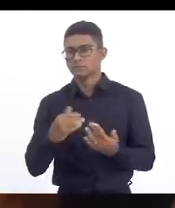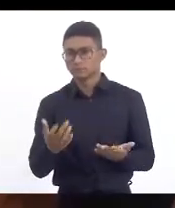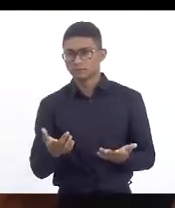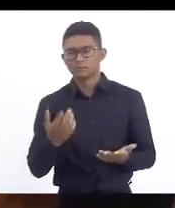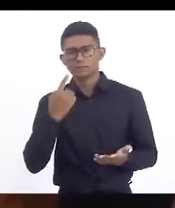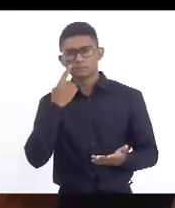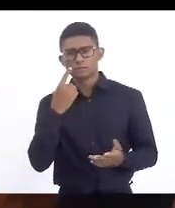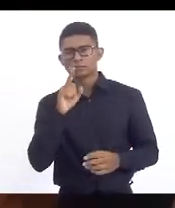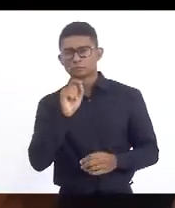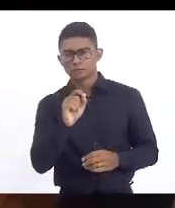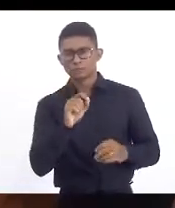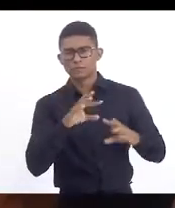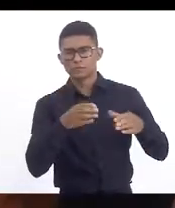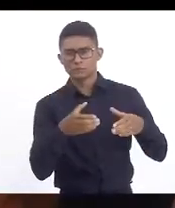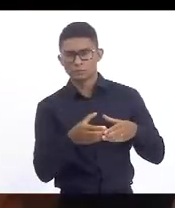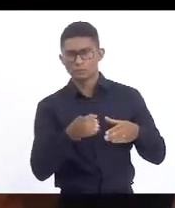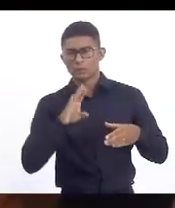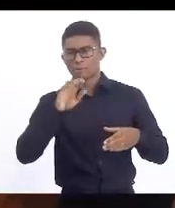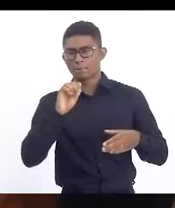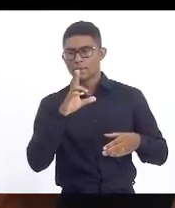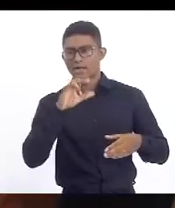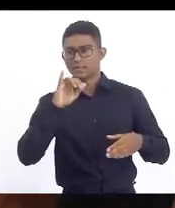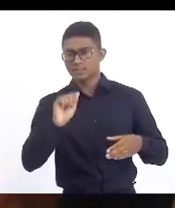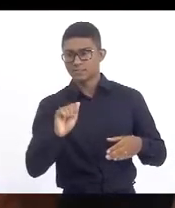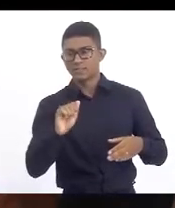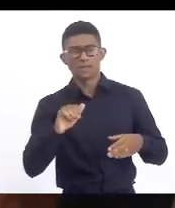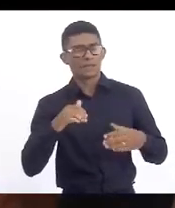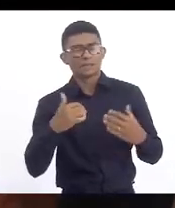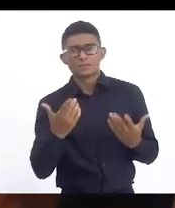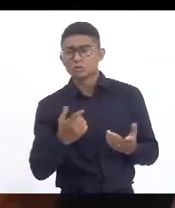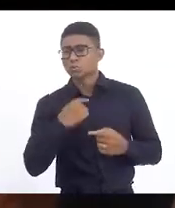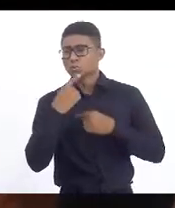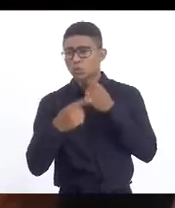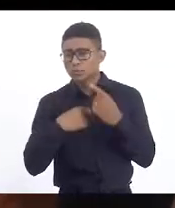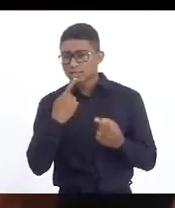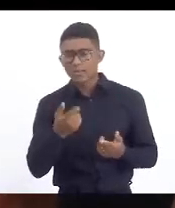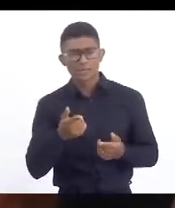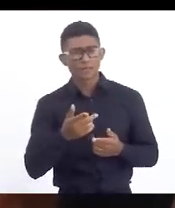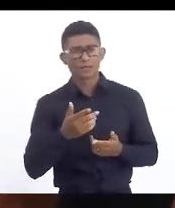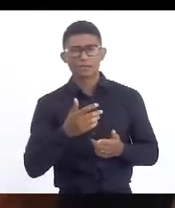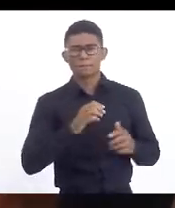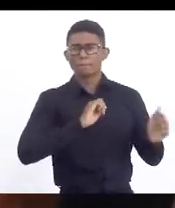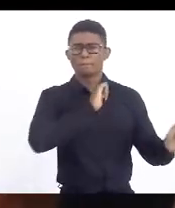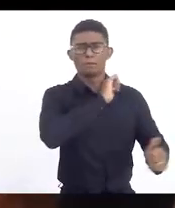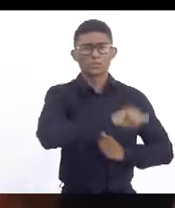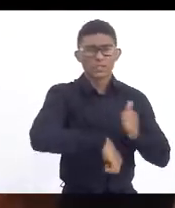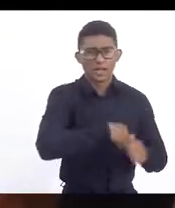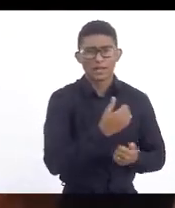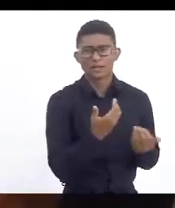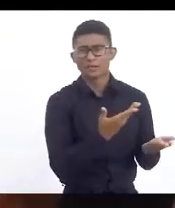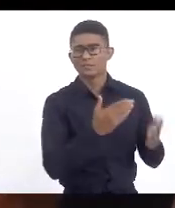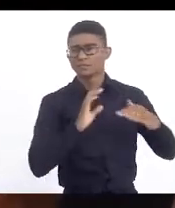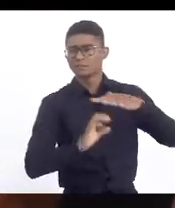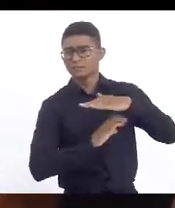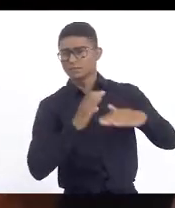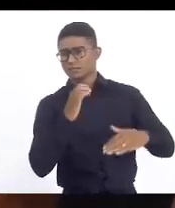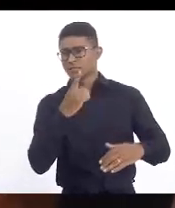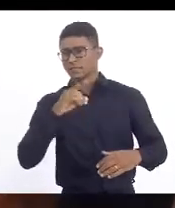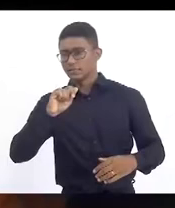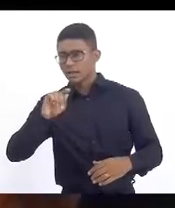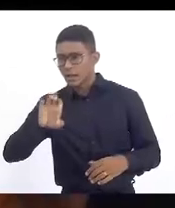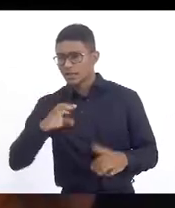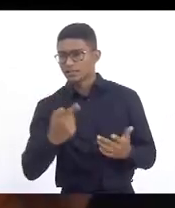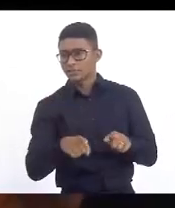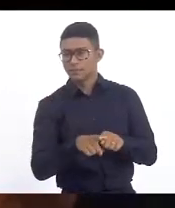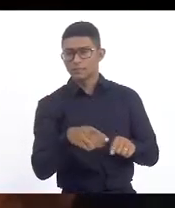figurantes dentro do processo, não conseguem alterar um milímetro do que a SEDAI quer fazer ou do que o Estado quer fazer. Então,